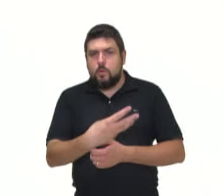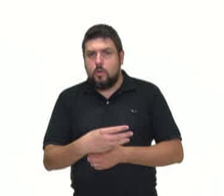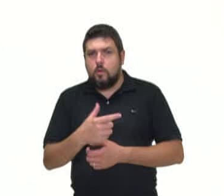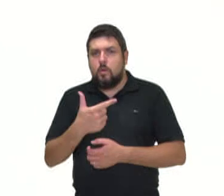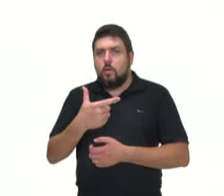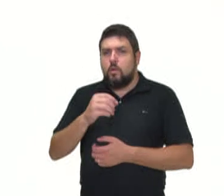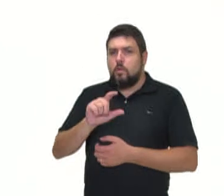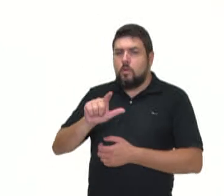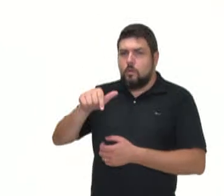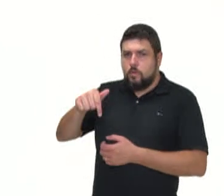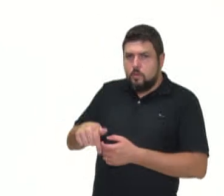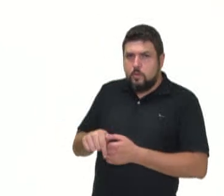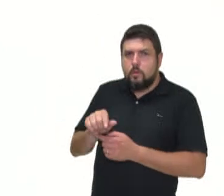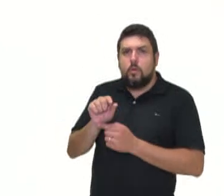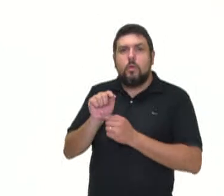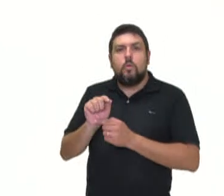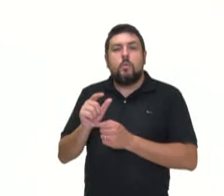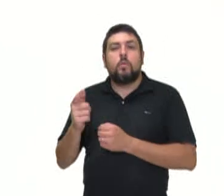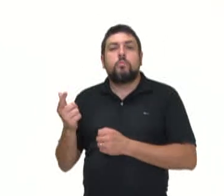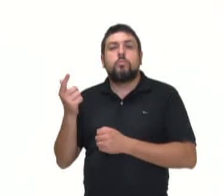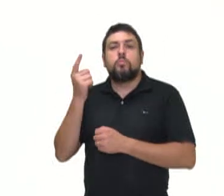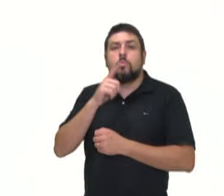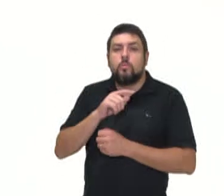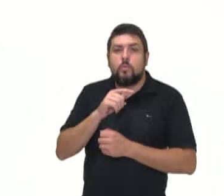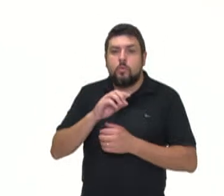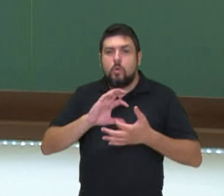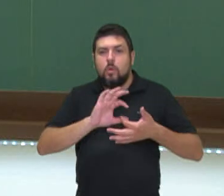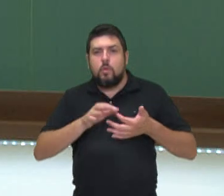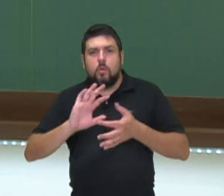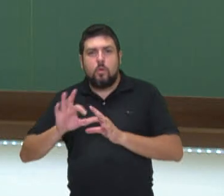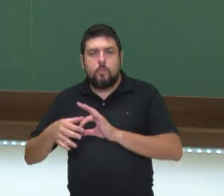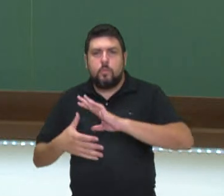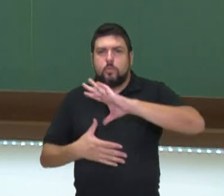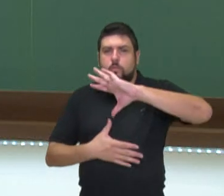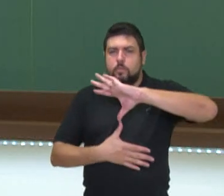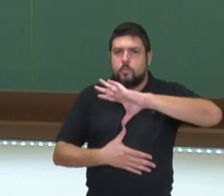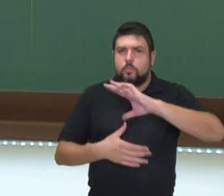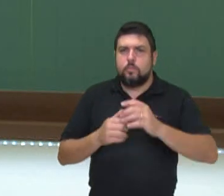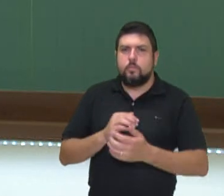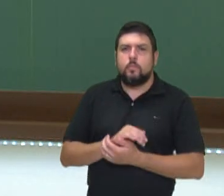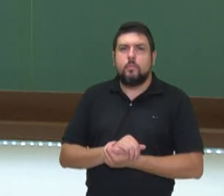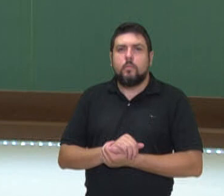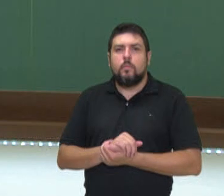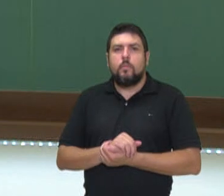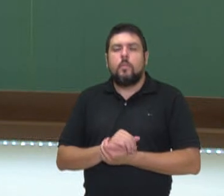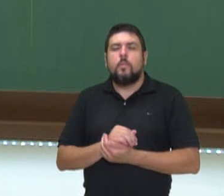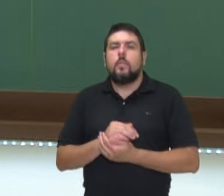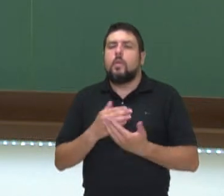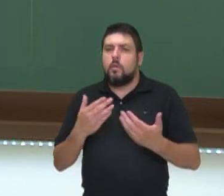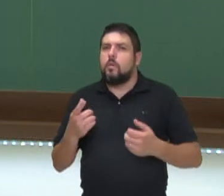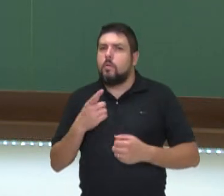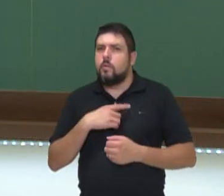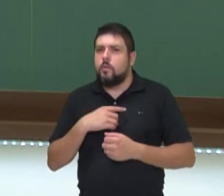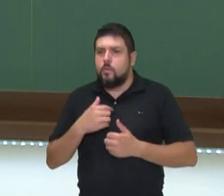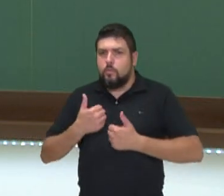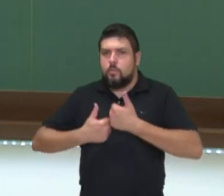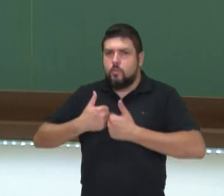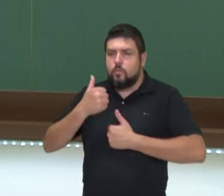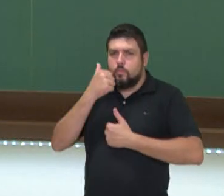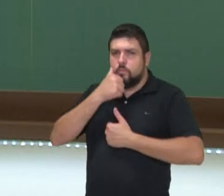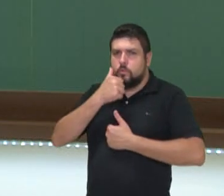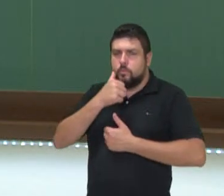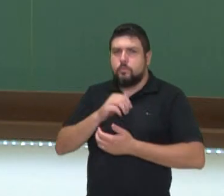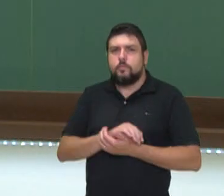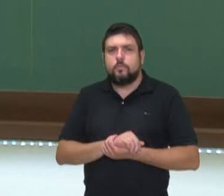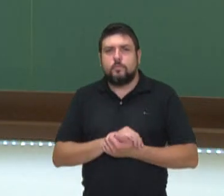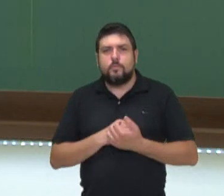grande vitoriosa dos Jogos Pan-Americanos. Então tem bastante registro aí no futebol feminino, né? Aqui